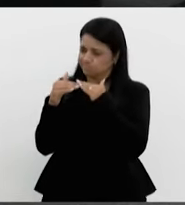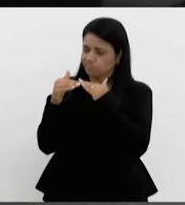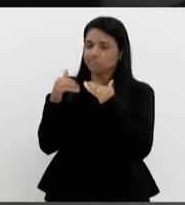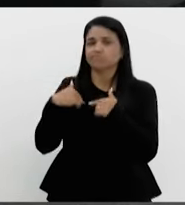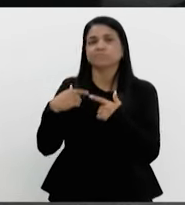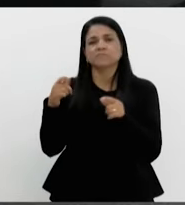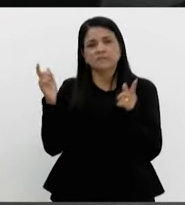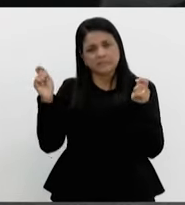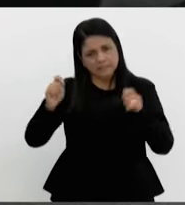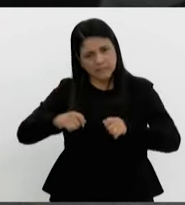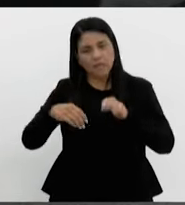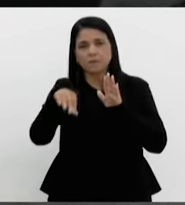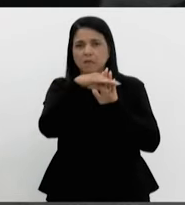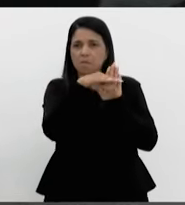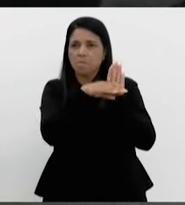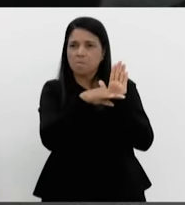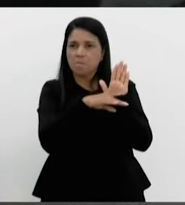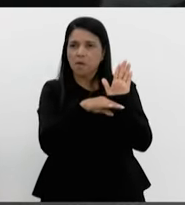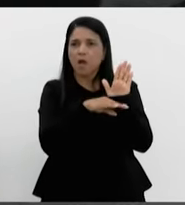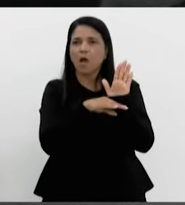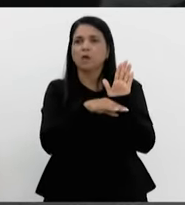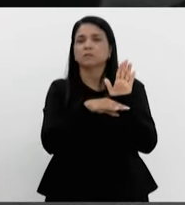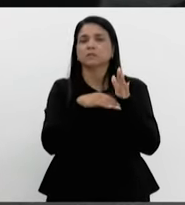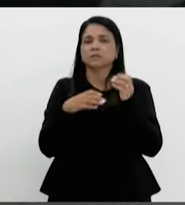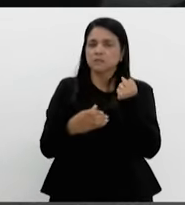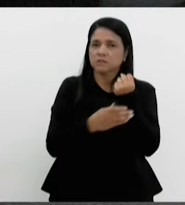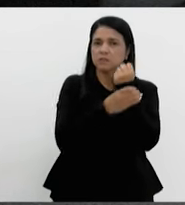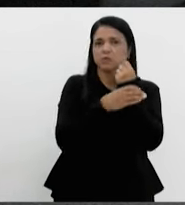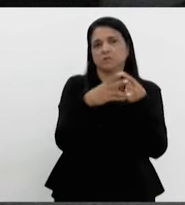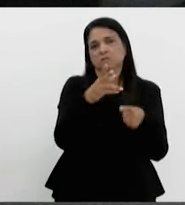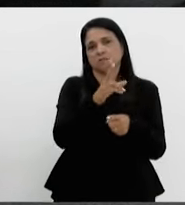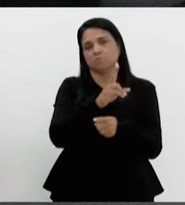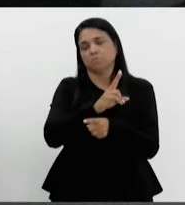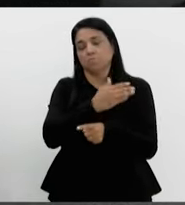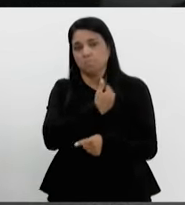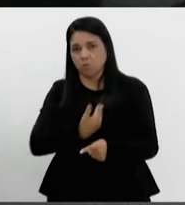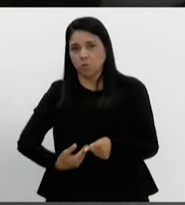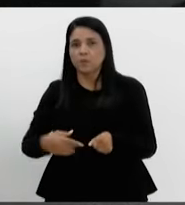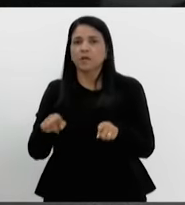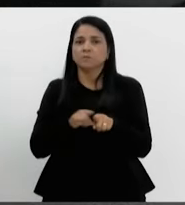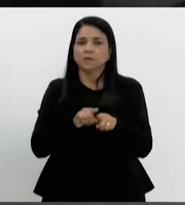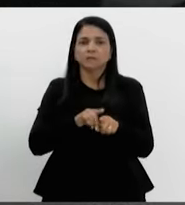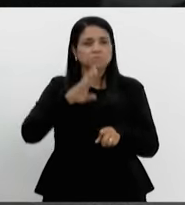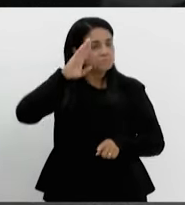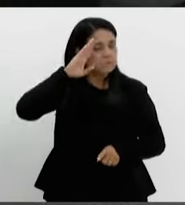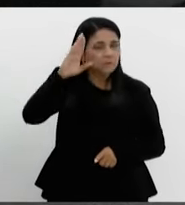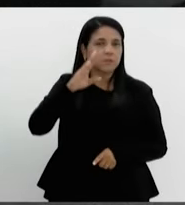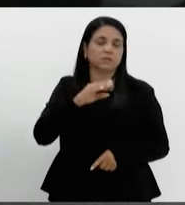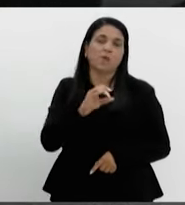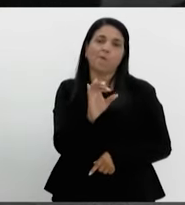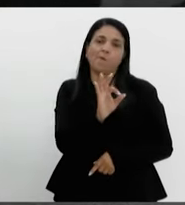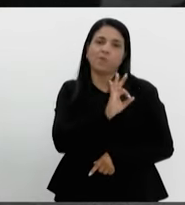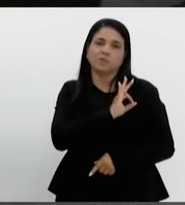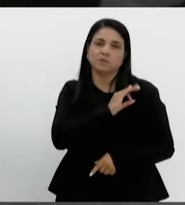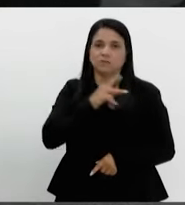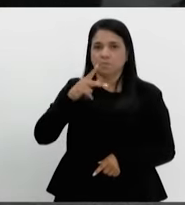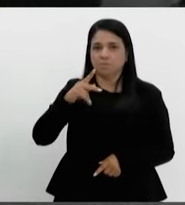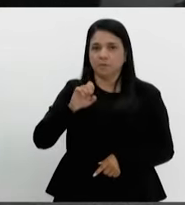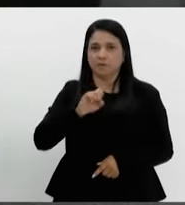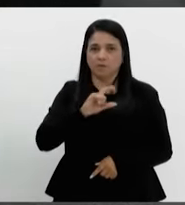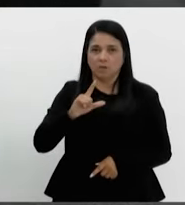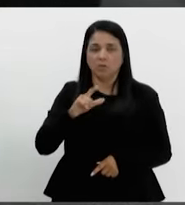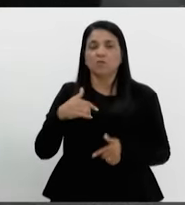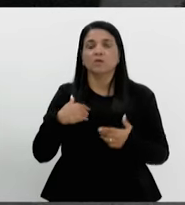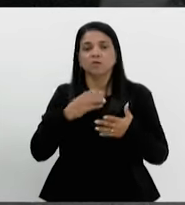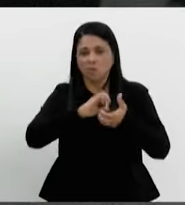fazem essa pauta da segurança pública, mas, sobretudo, da Polícia Penal, nosso respeito. Quero cumprimentar a Euro, que está aqui, e todos os